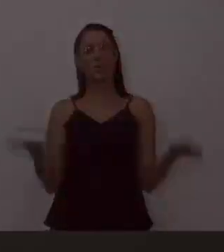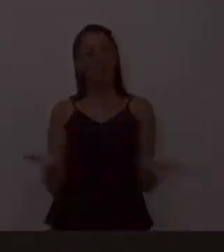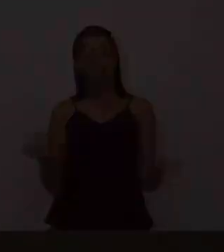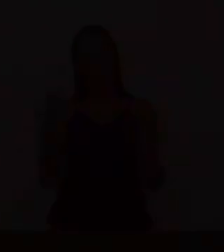Obrigado.